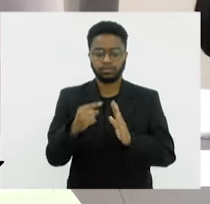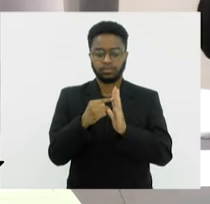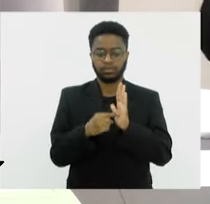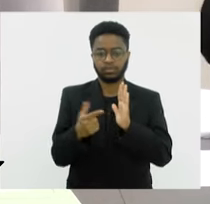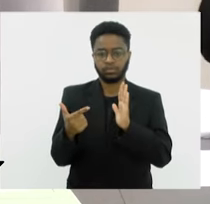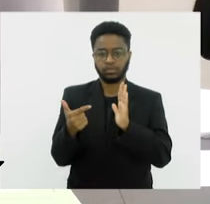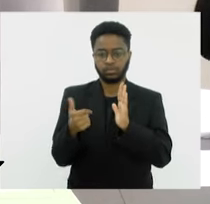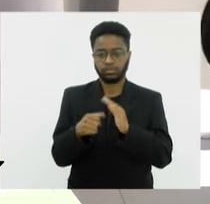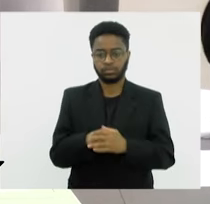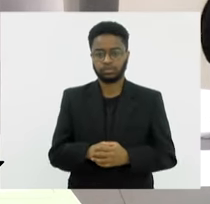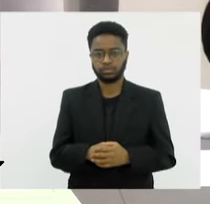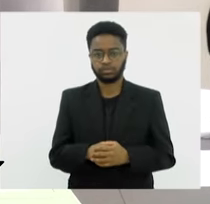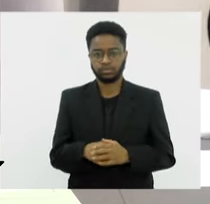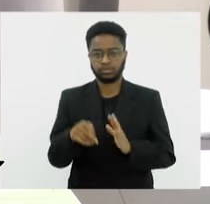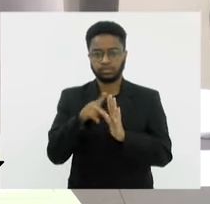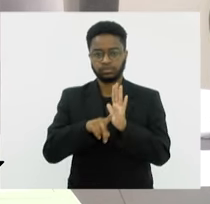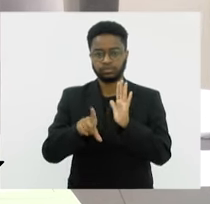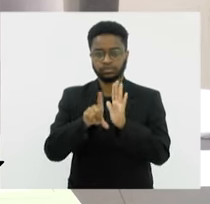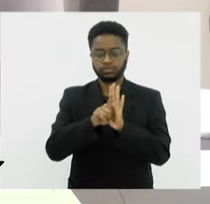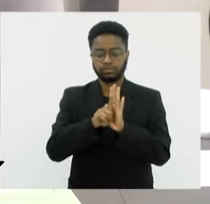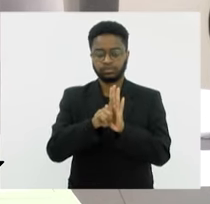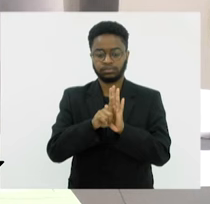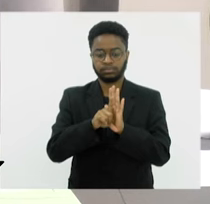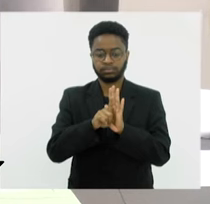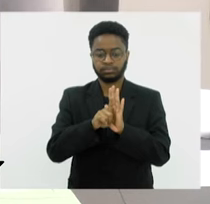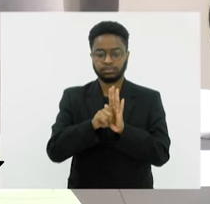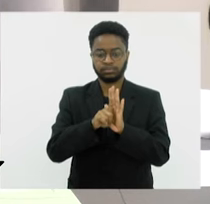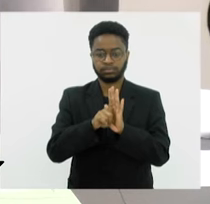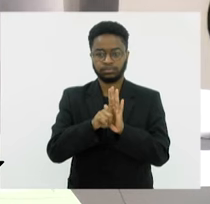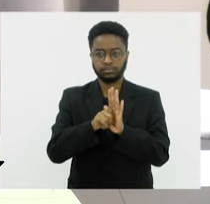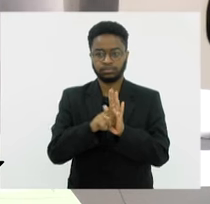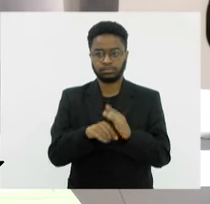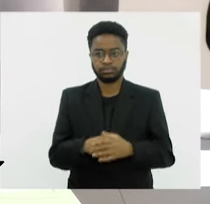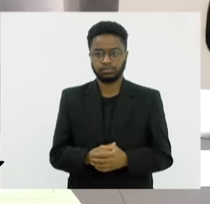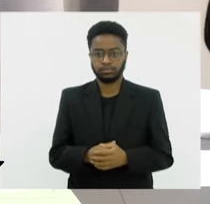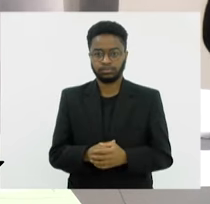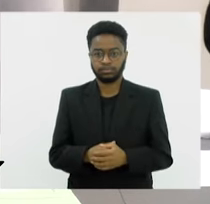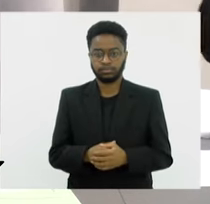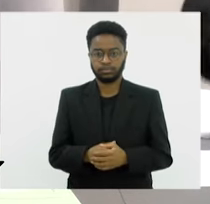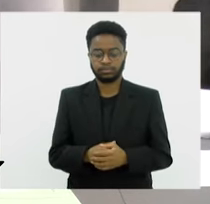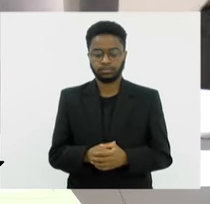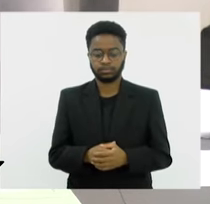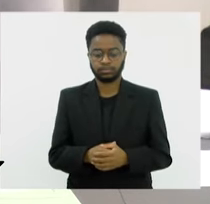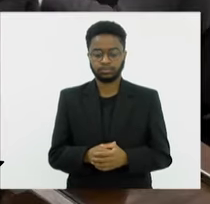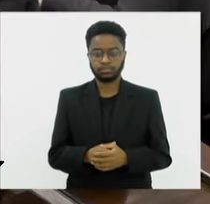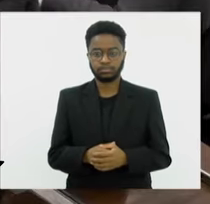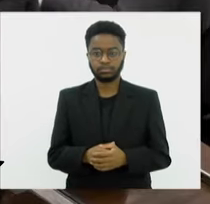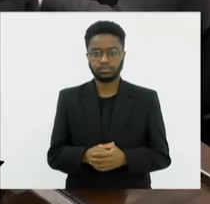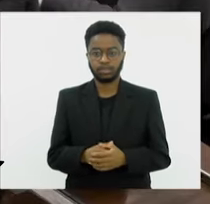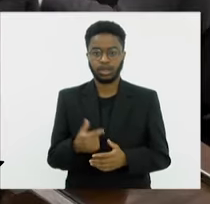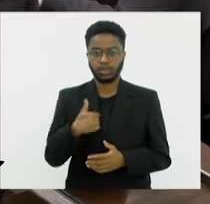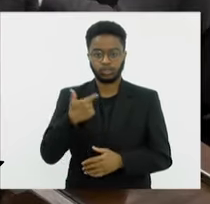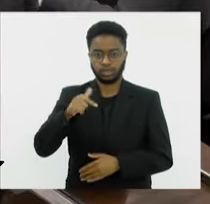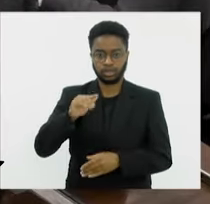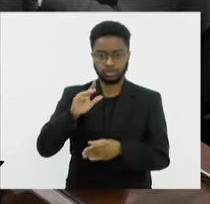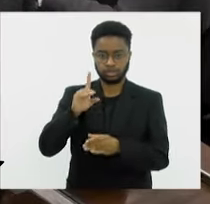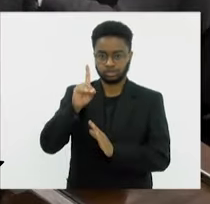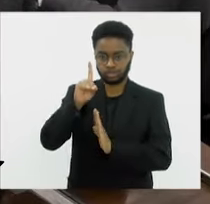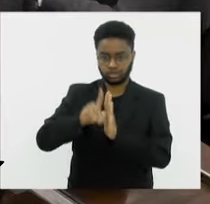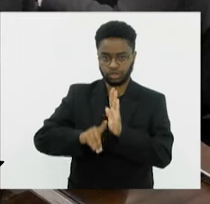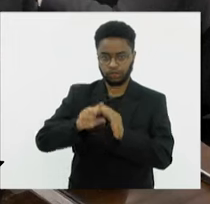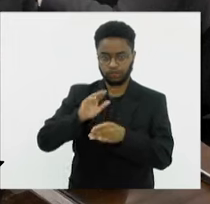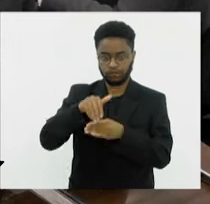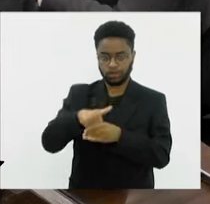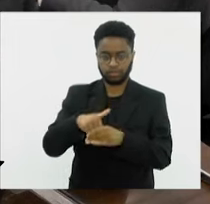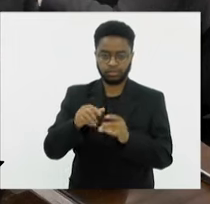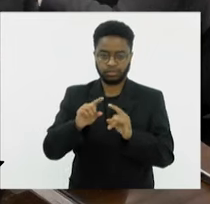da pauta é o projeto de lei deputado Serafini. Porque eu não estou com direito ao voto, então nem entrei muito no